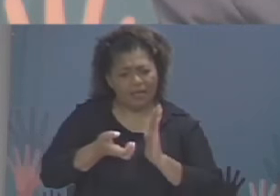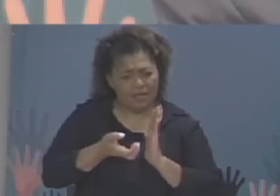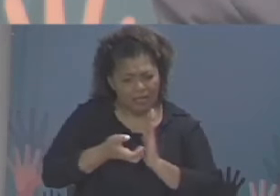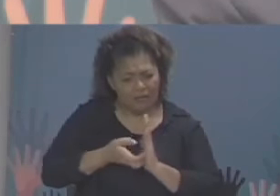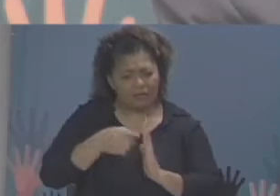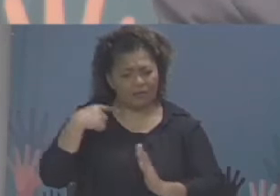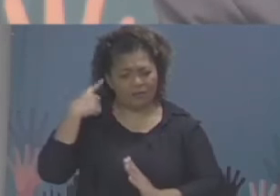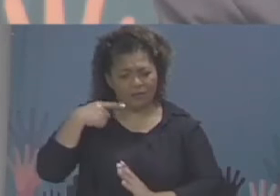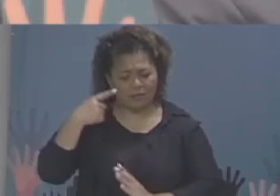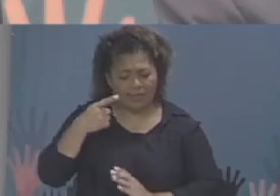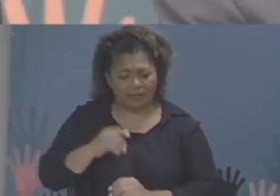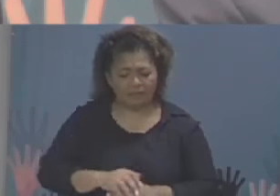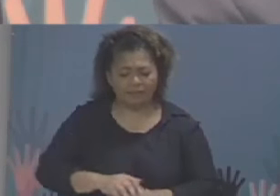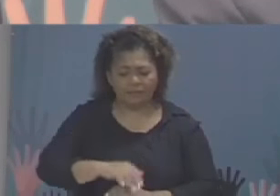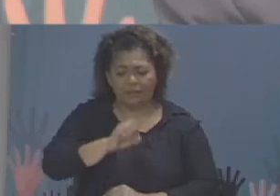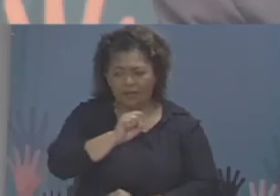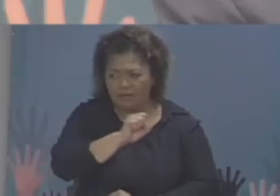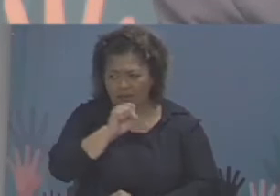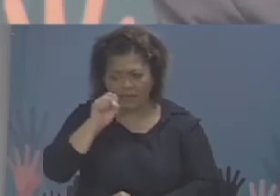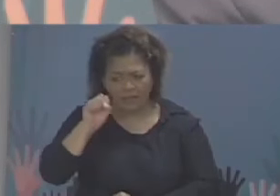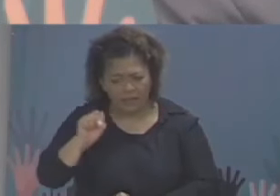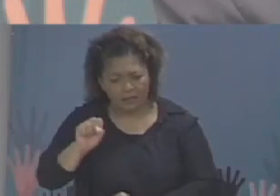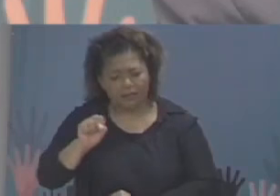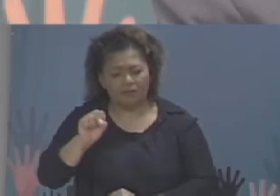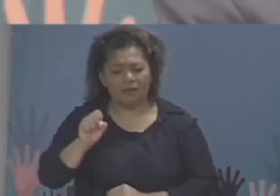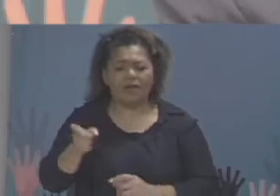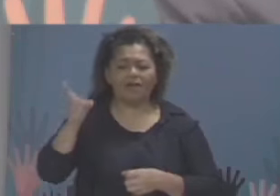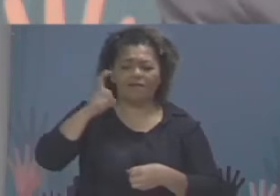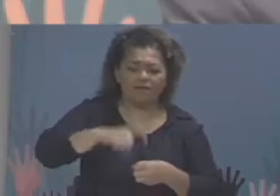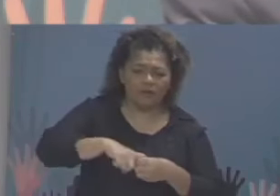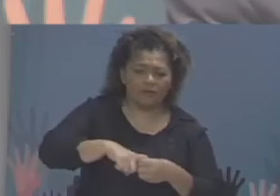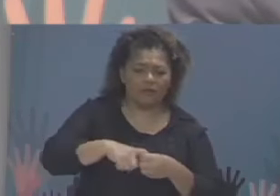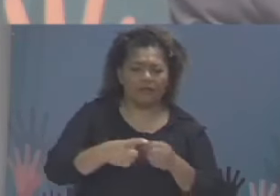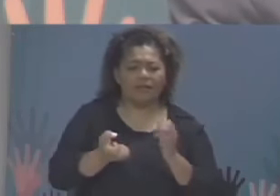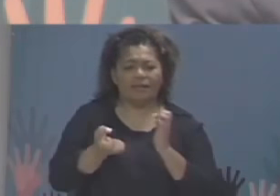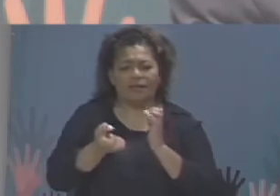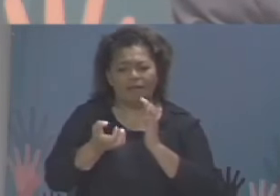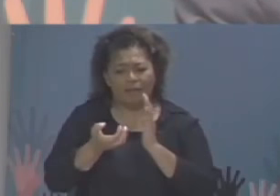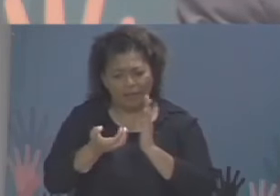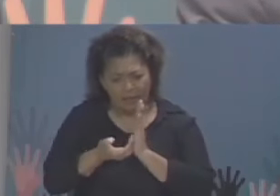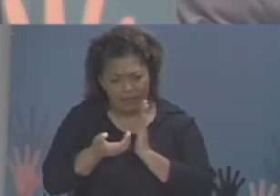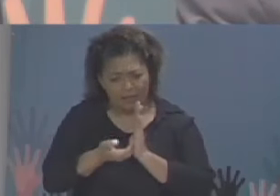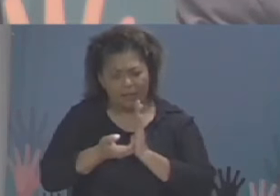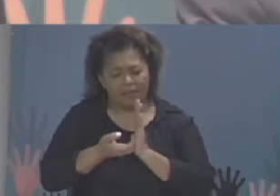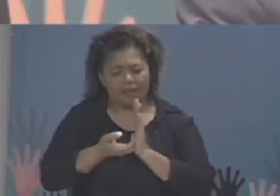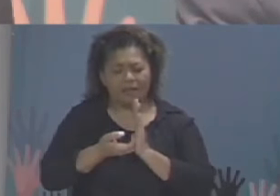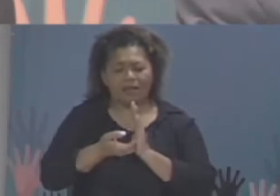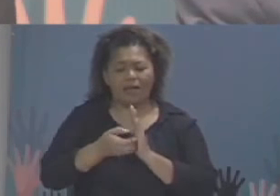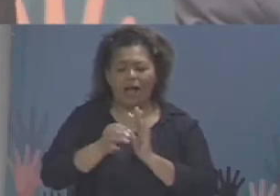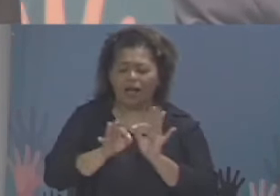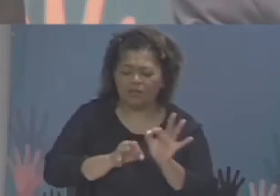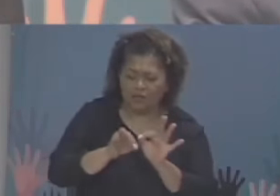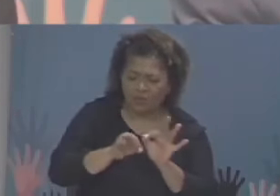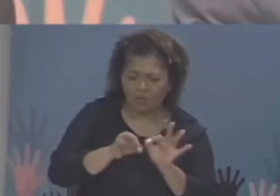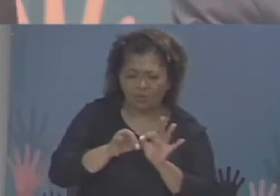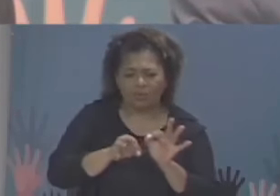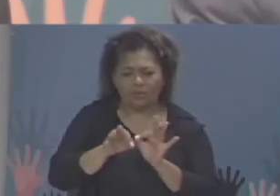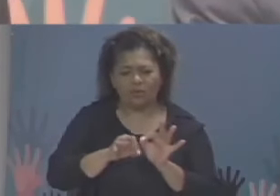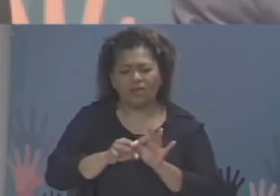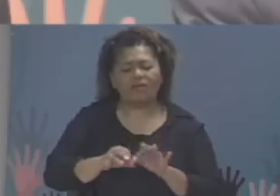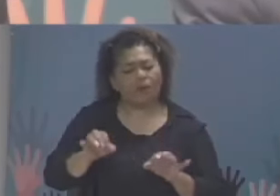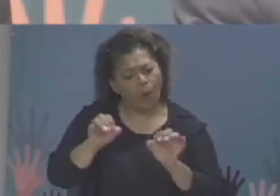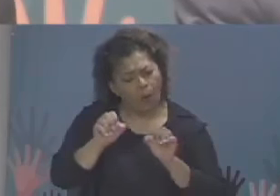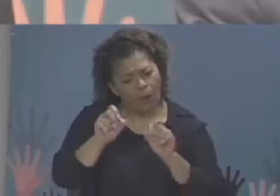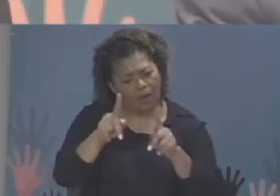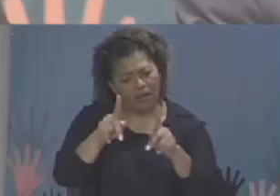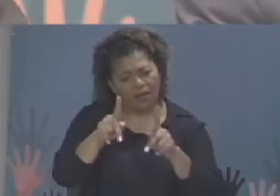Senado. Do Senado, ela volta para a Câmara e aí ela cria todo o seu trâmite para aprovação. Então, esse